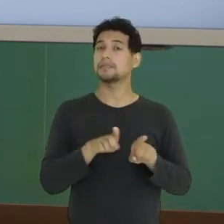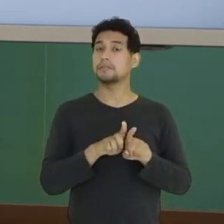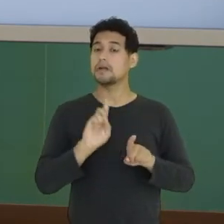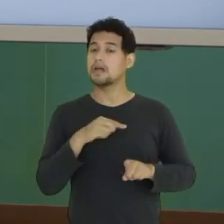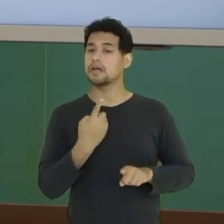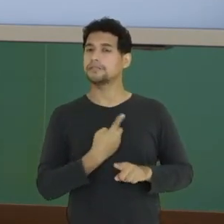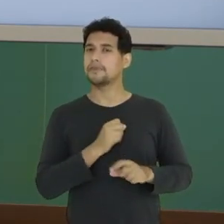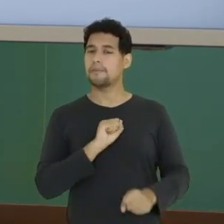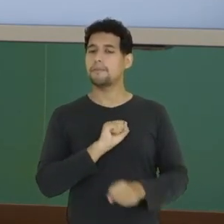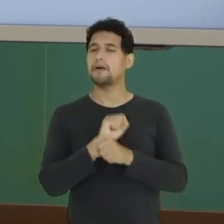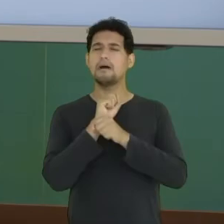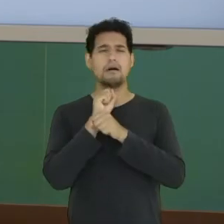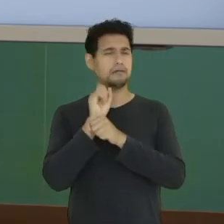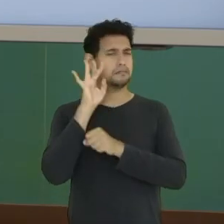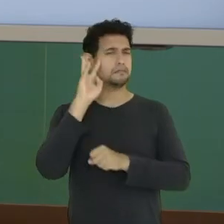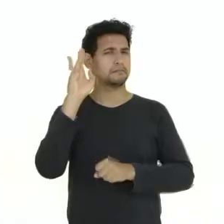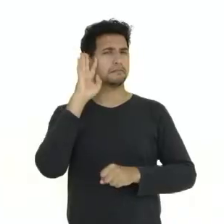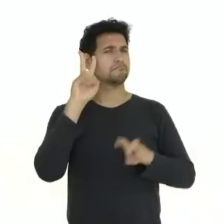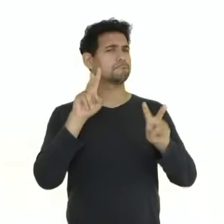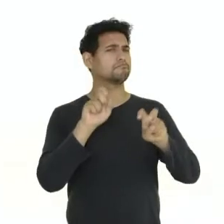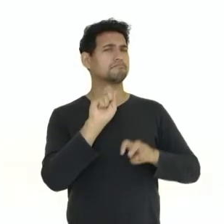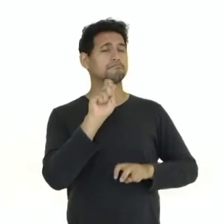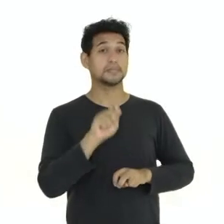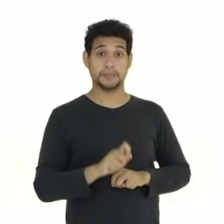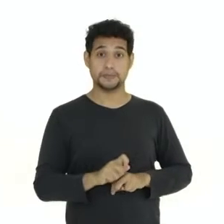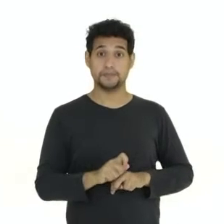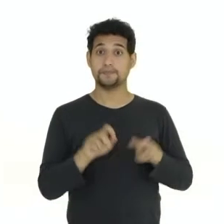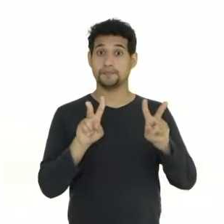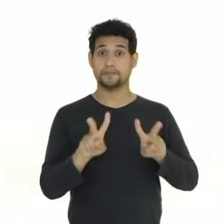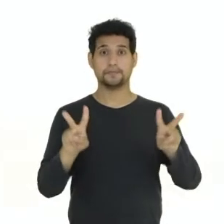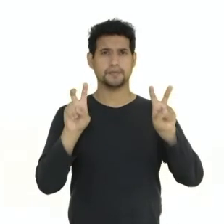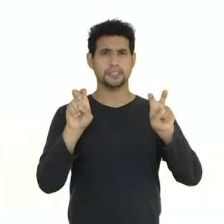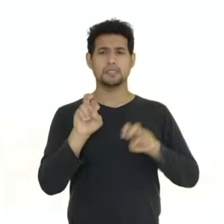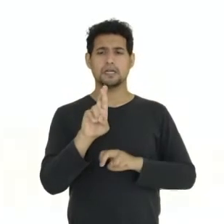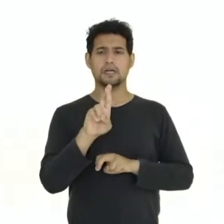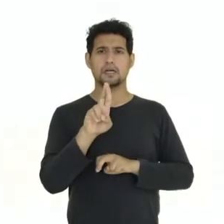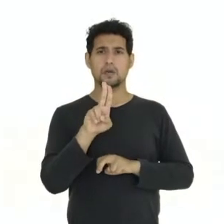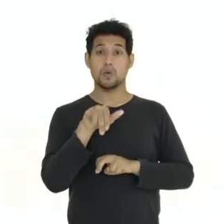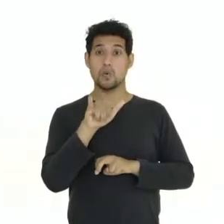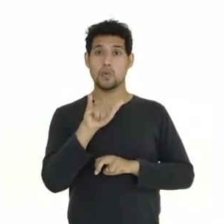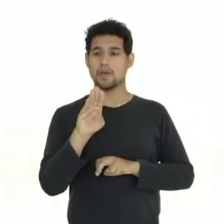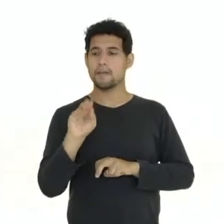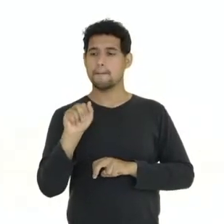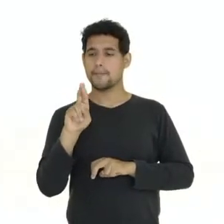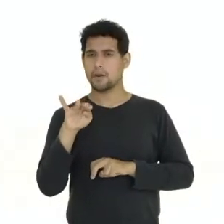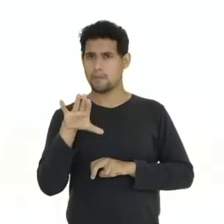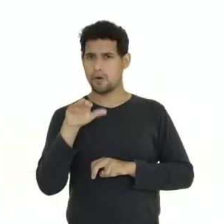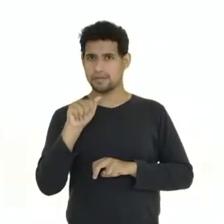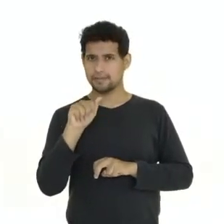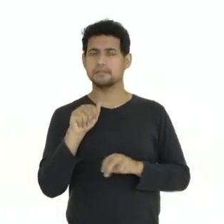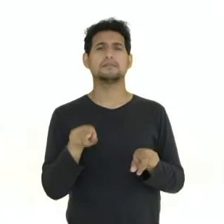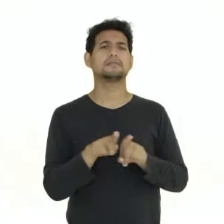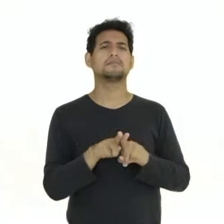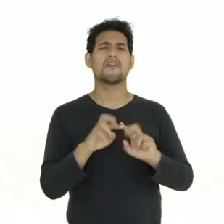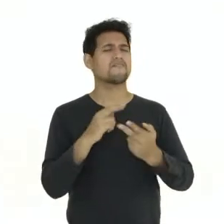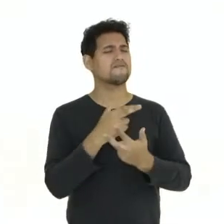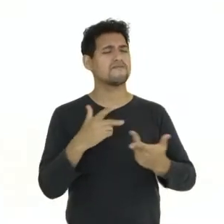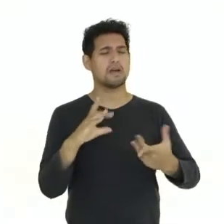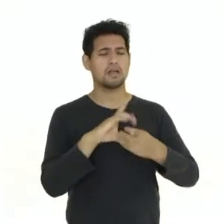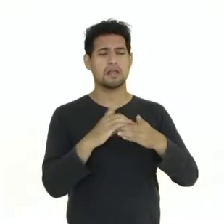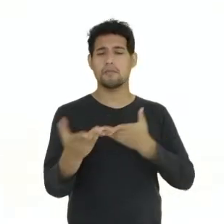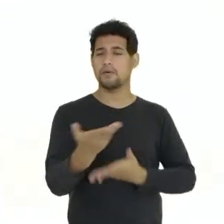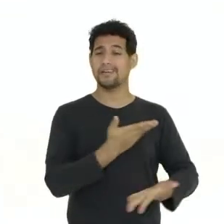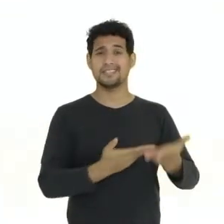gente refletir no seguinte. Na frase de Rui Barbosa, percebemos que, embora muitas democracias possam